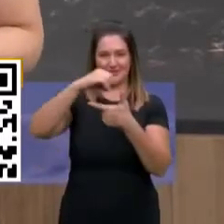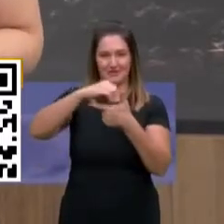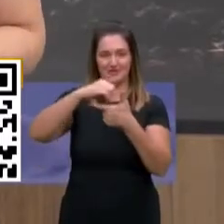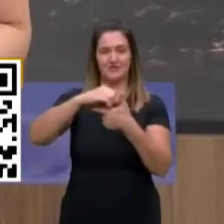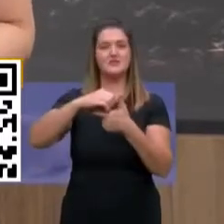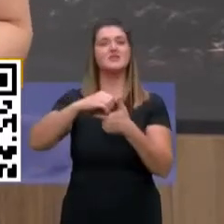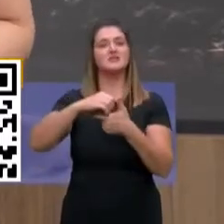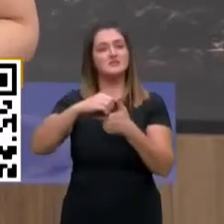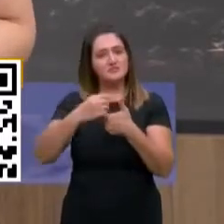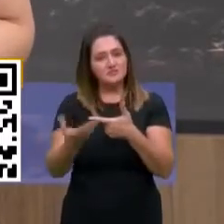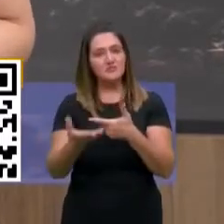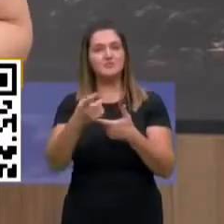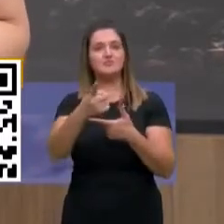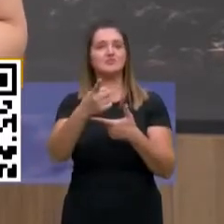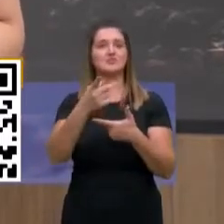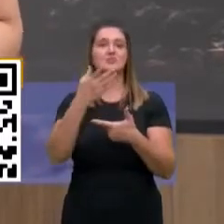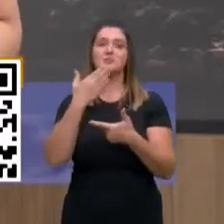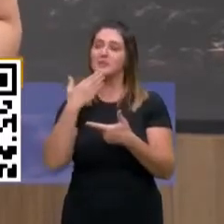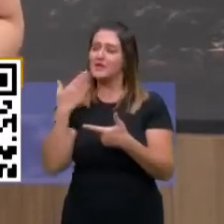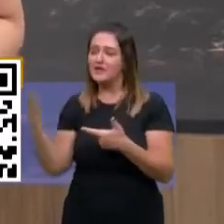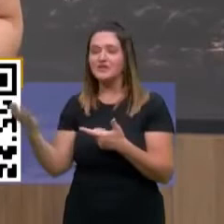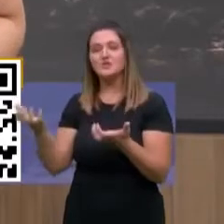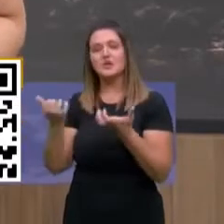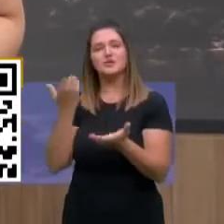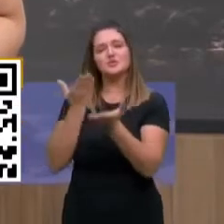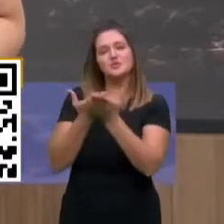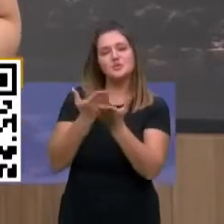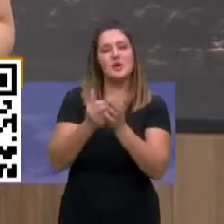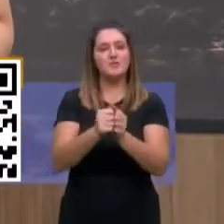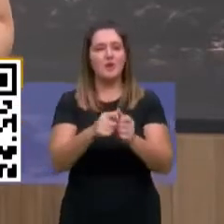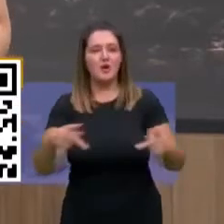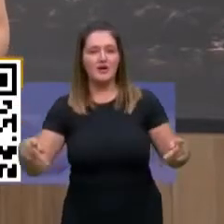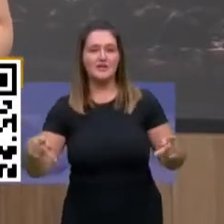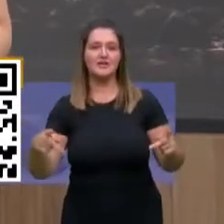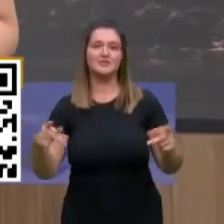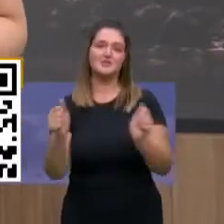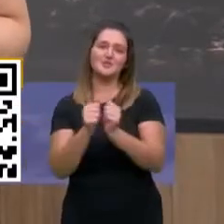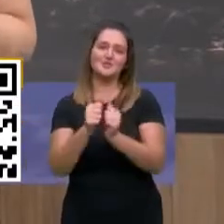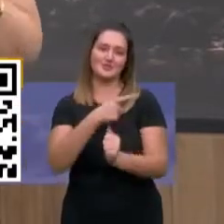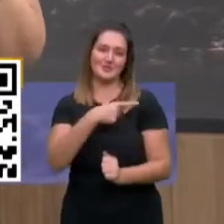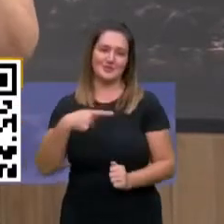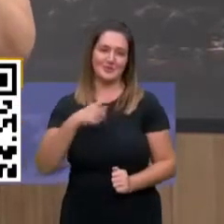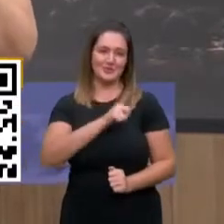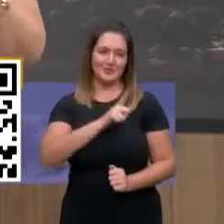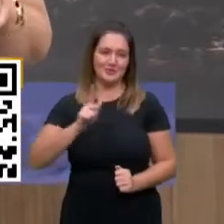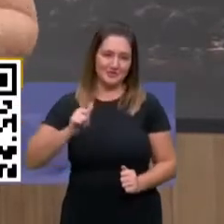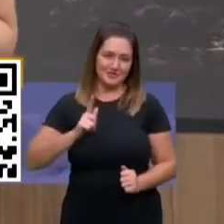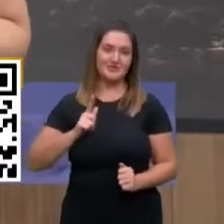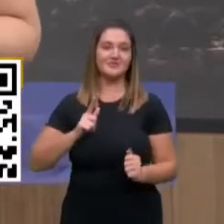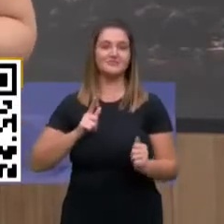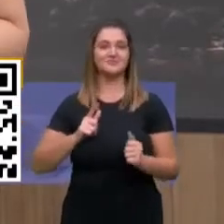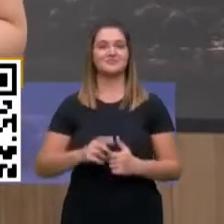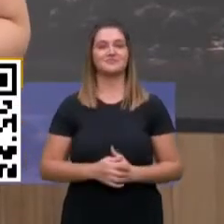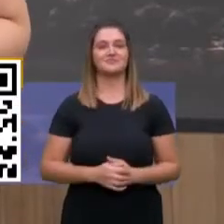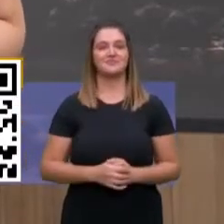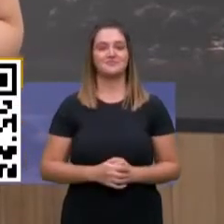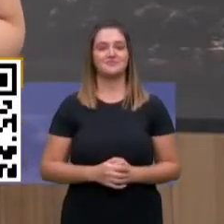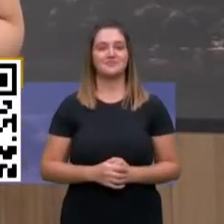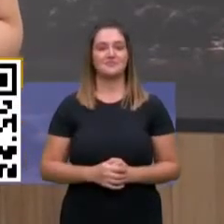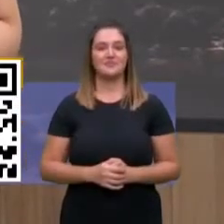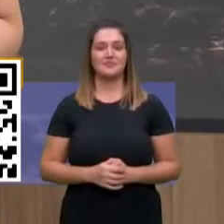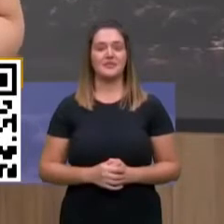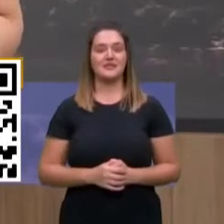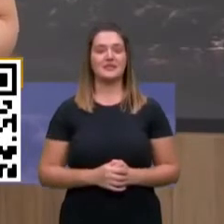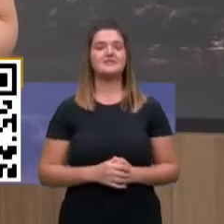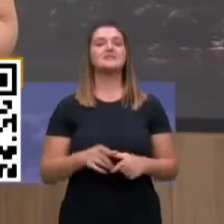comercial e quando te atenderem, você diz que você quer estudar o Apocalipse com o pastor Luiz Gonçalves e com esse guia de estudos que eu te ofereço